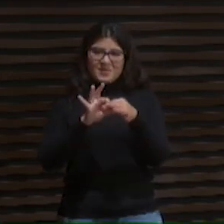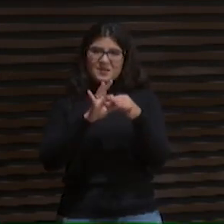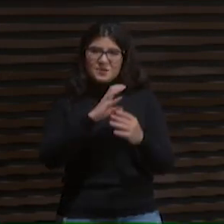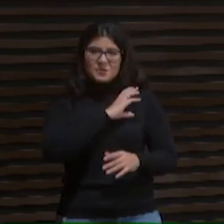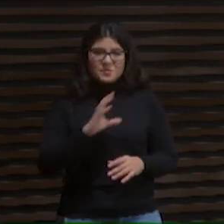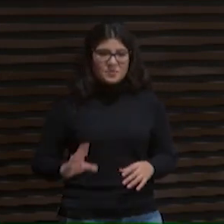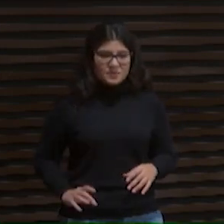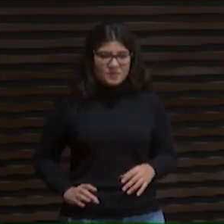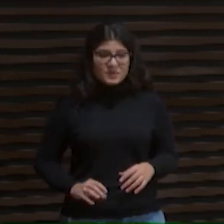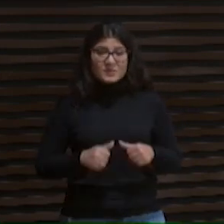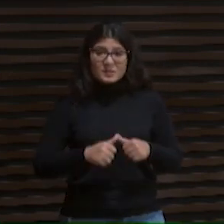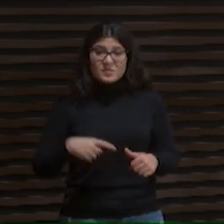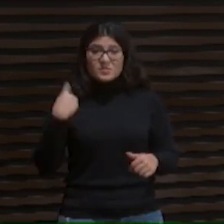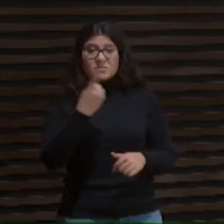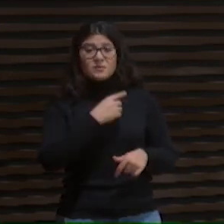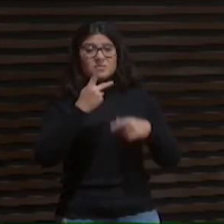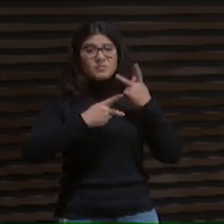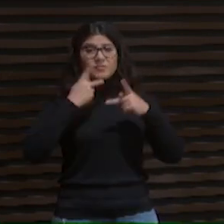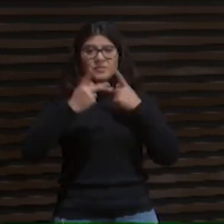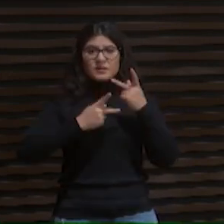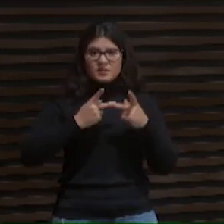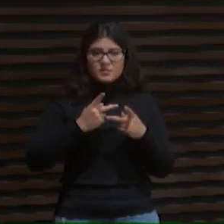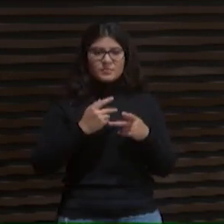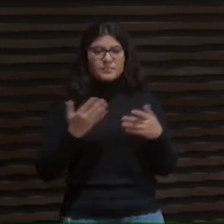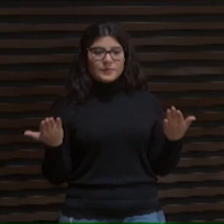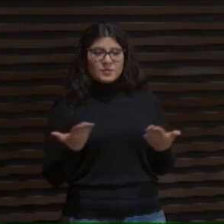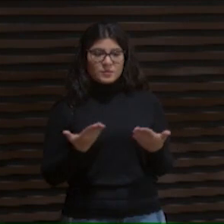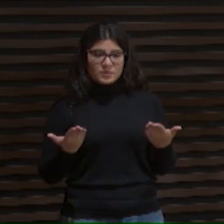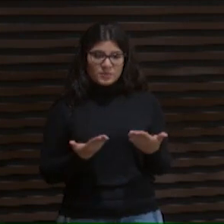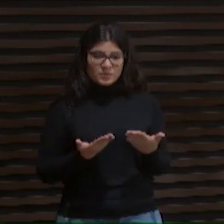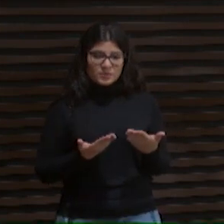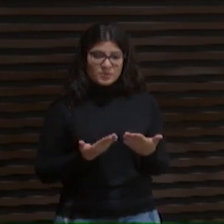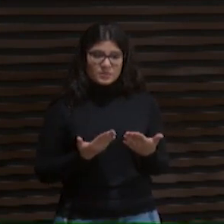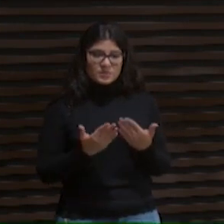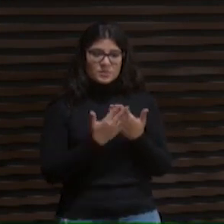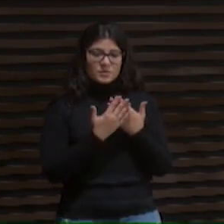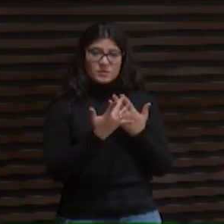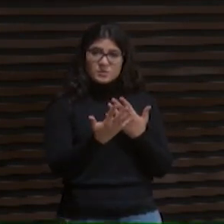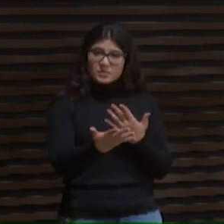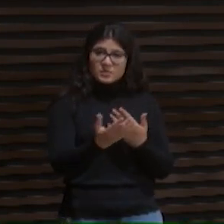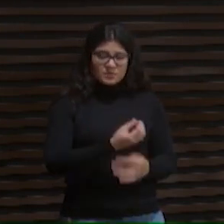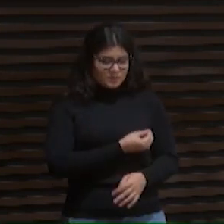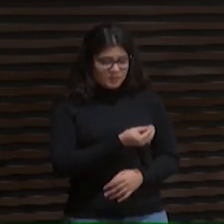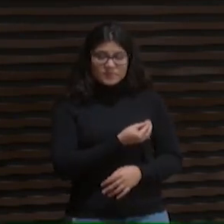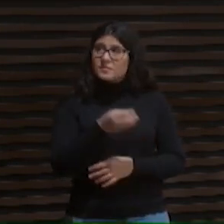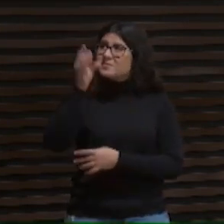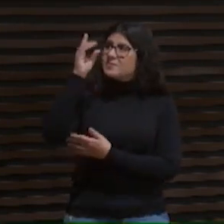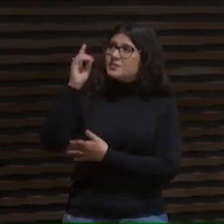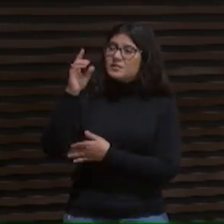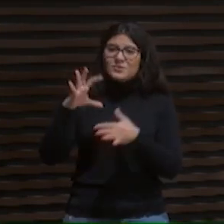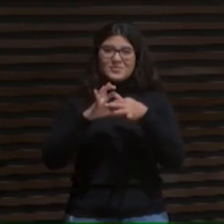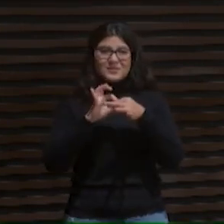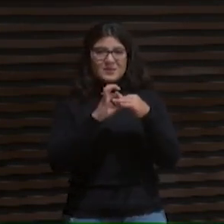e é isso que nós estamos falando hoje, daqui em diante, de um viver para Deus, na sua união com